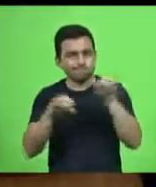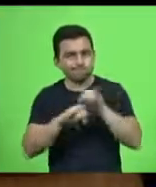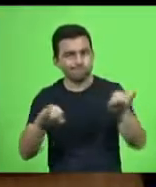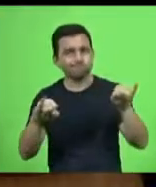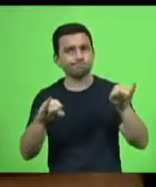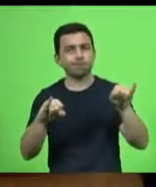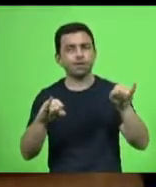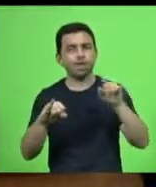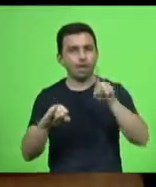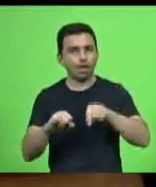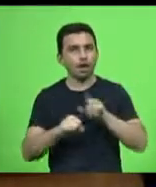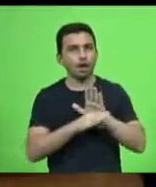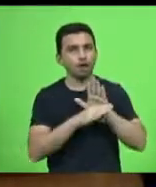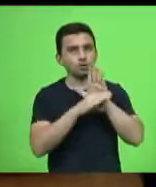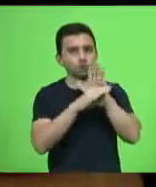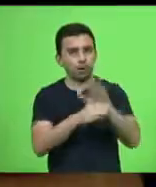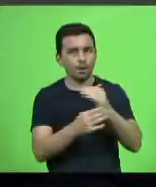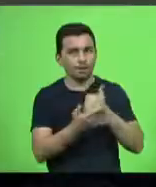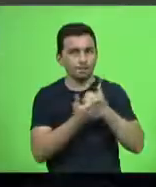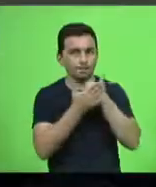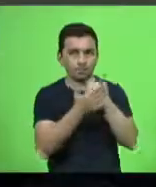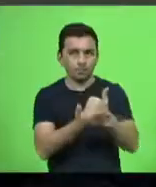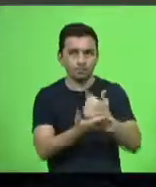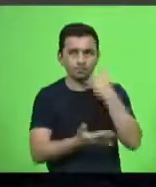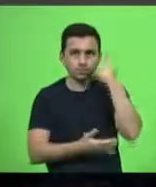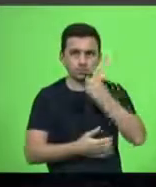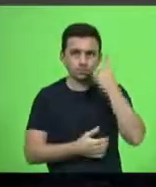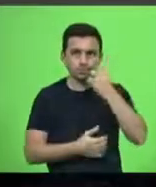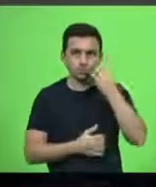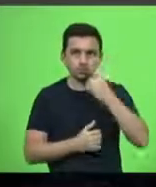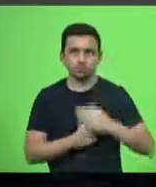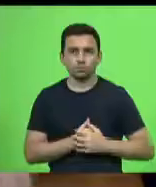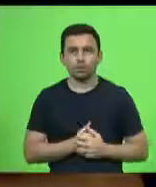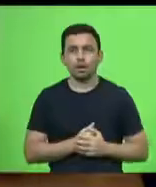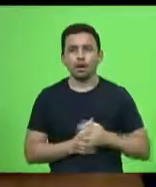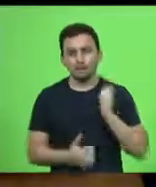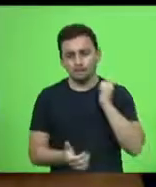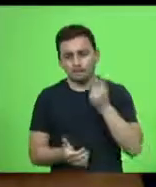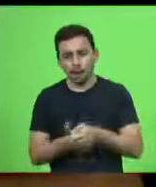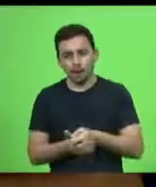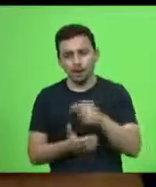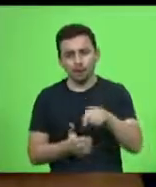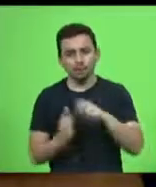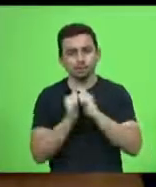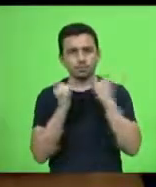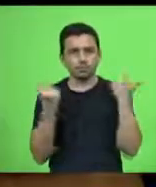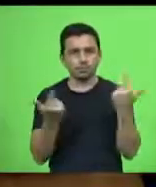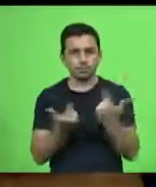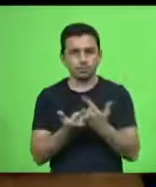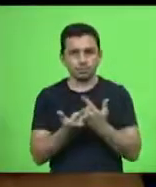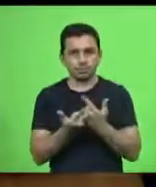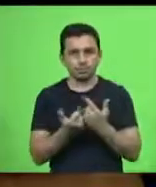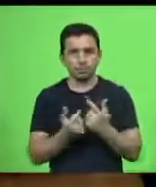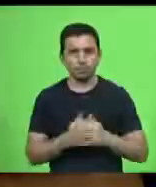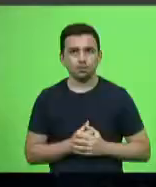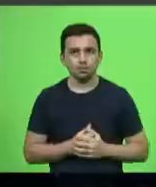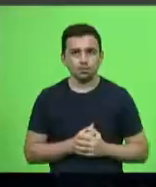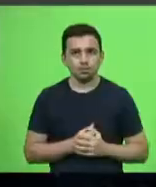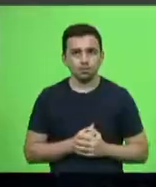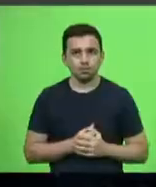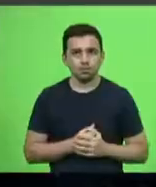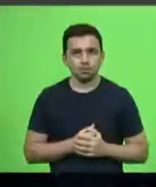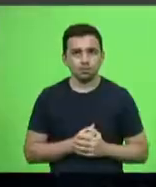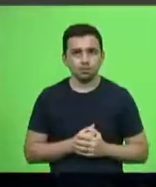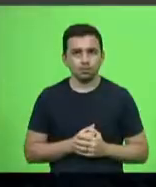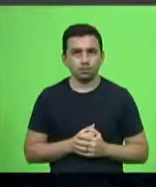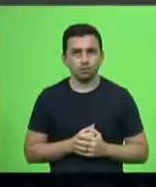deputados. Eu tenho que discordar de Vossa Excelência. Ela é paga pela Assembleia, a assessoria, é paga pelos deputados. A assessoria